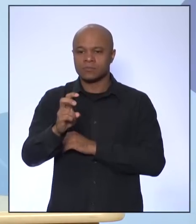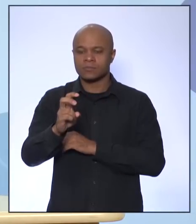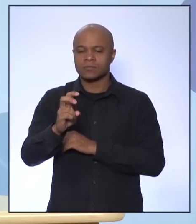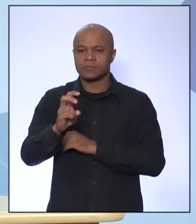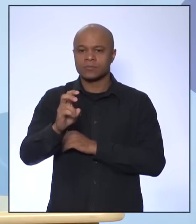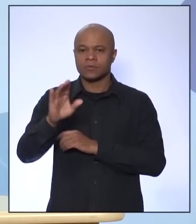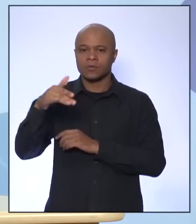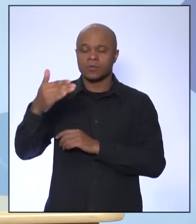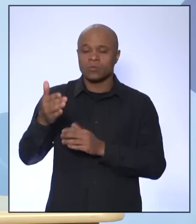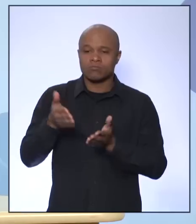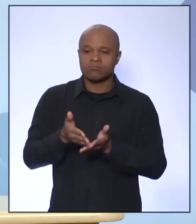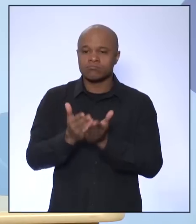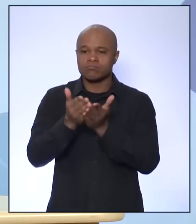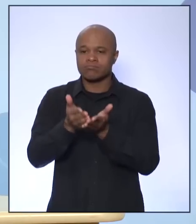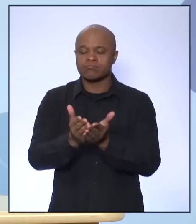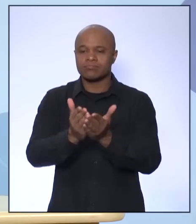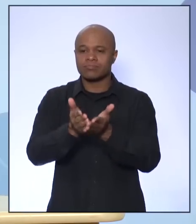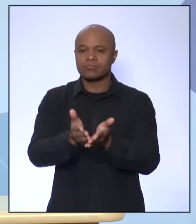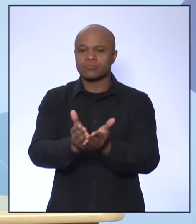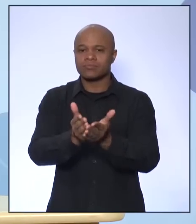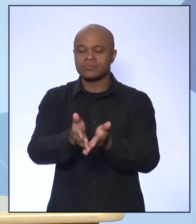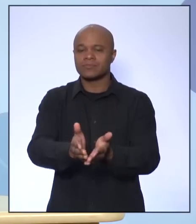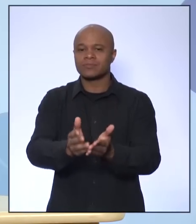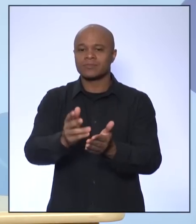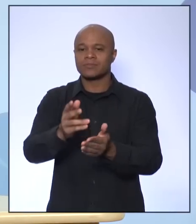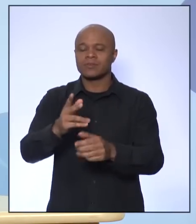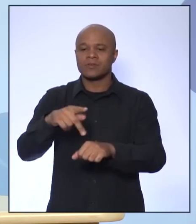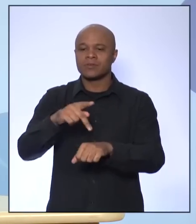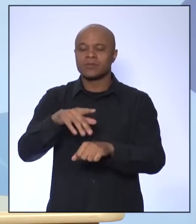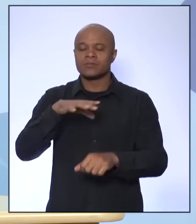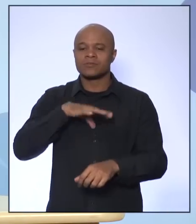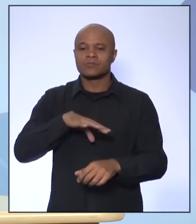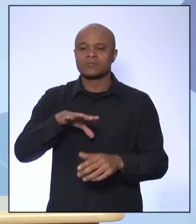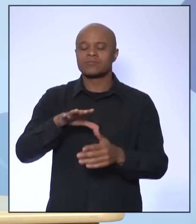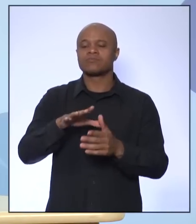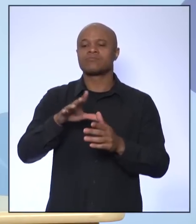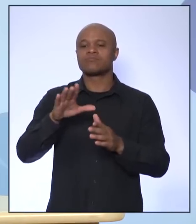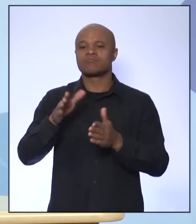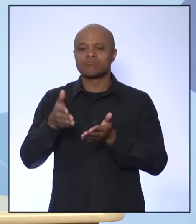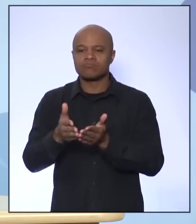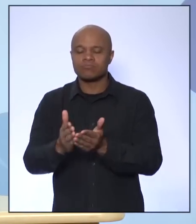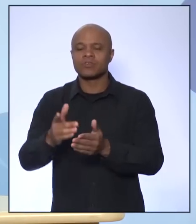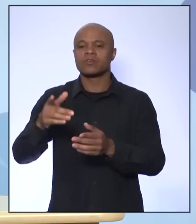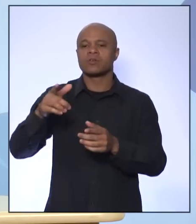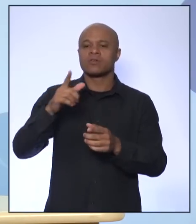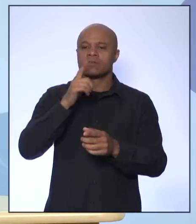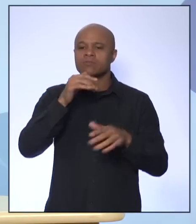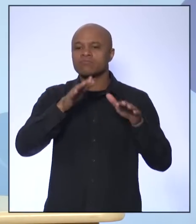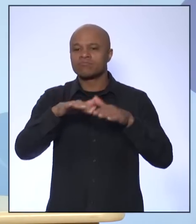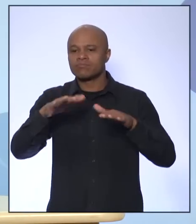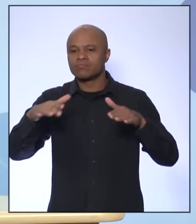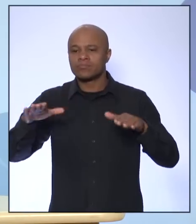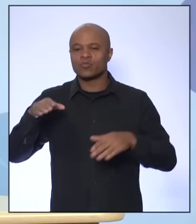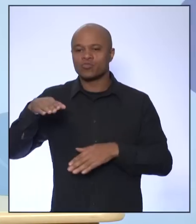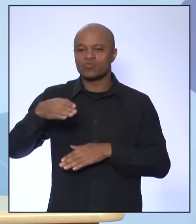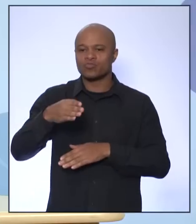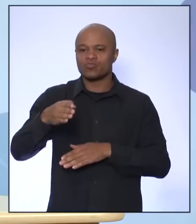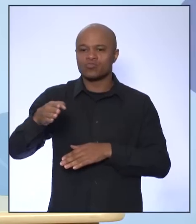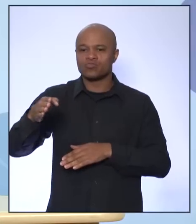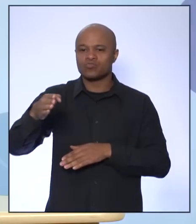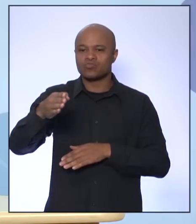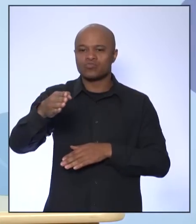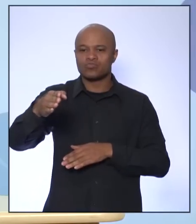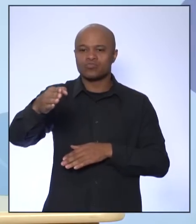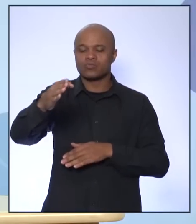começaram a atravessar o Atlântico. Aí, nessas caravelas, nós tínhamos lá alguém, lá